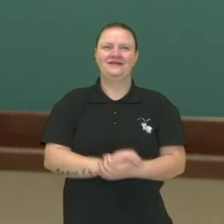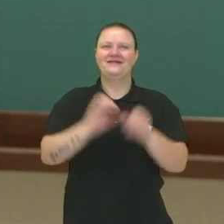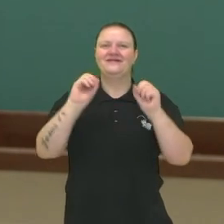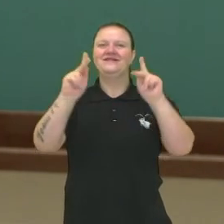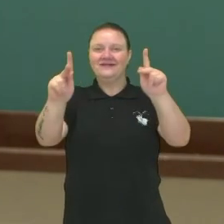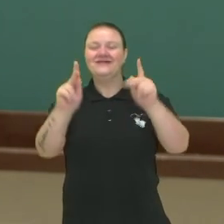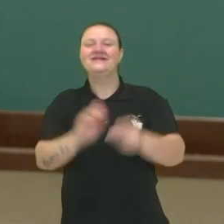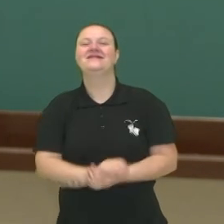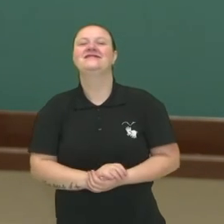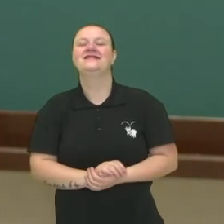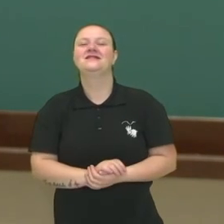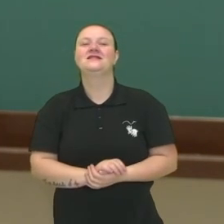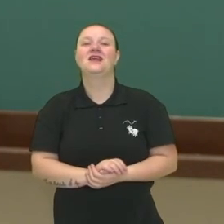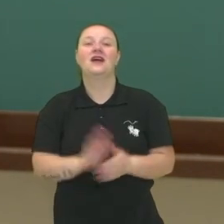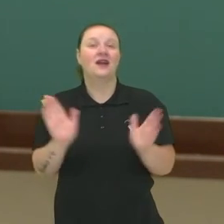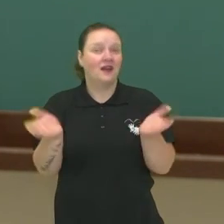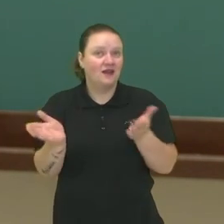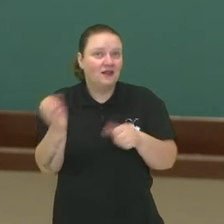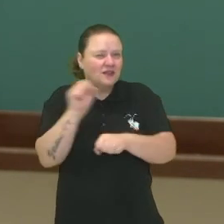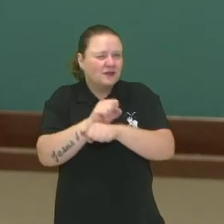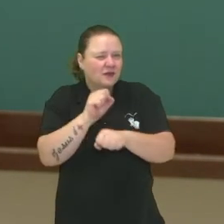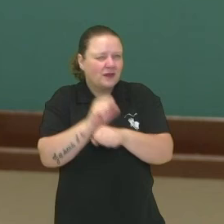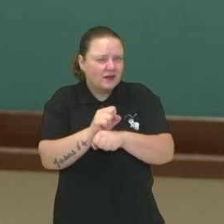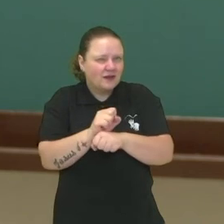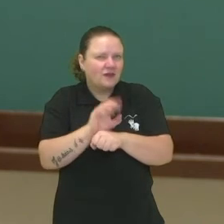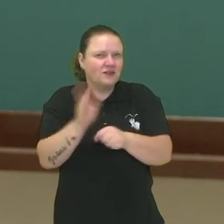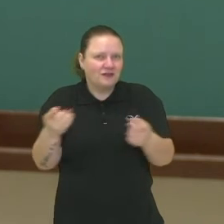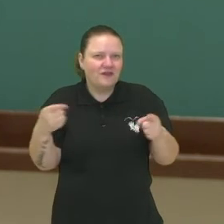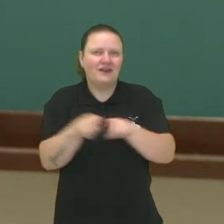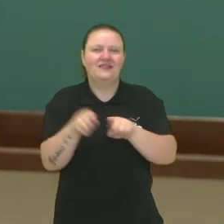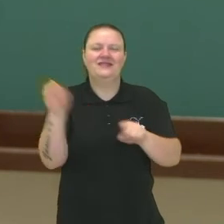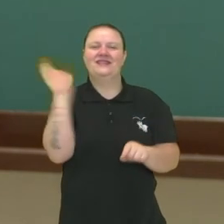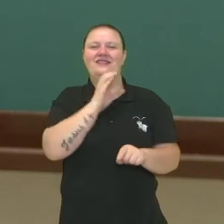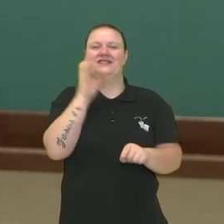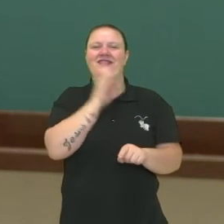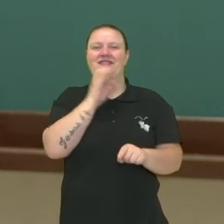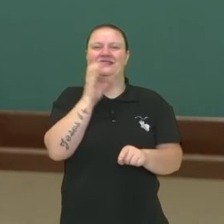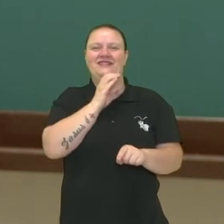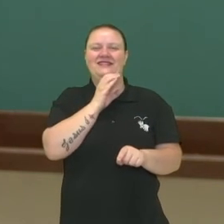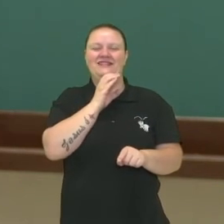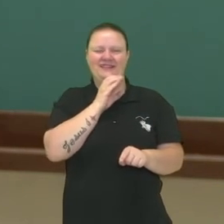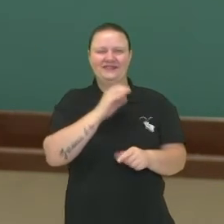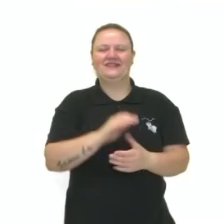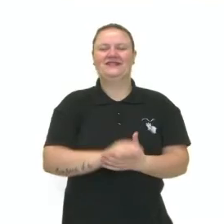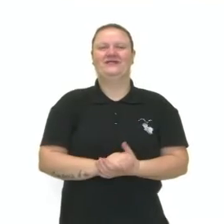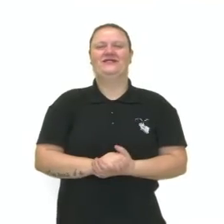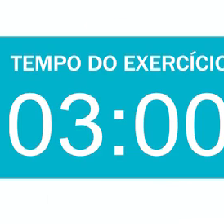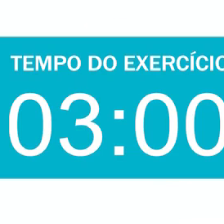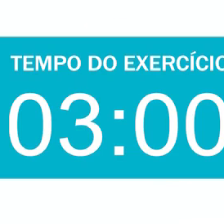Ok? Eu vou aguardar você aí e volto rapidinho gabaritar contigo.